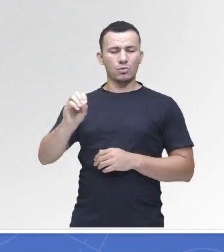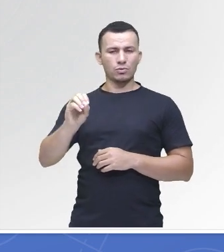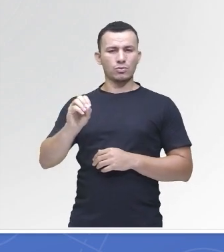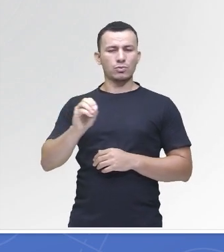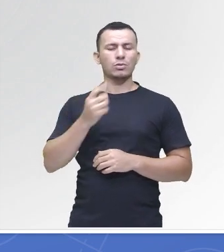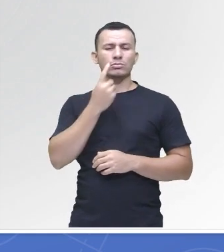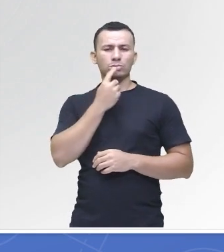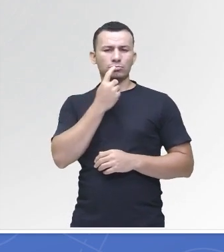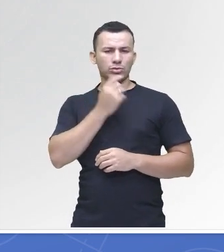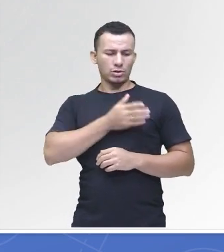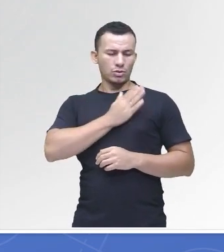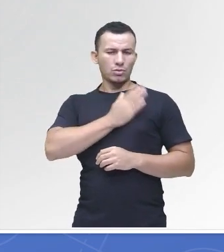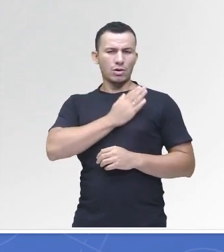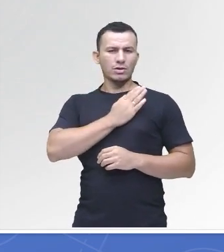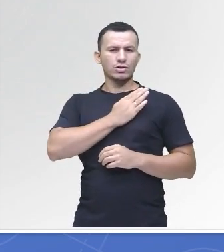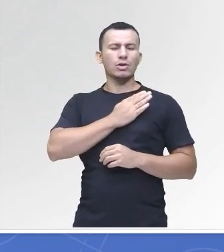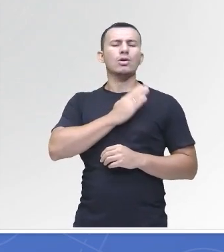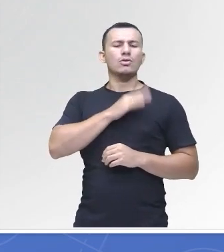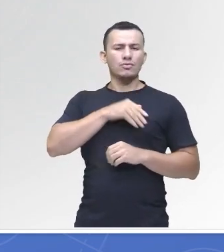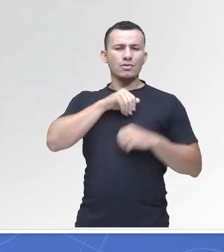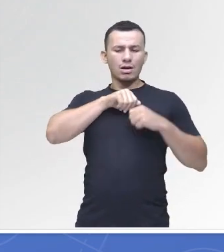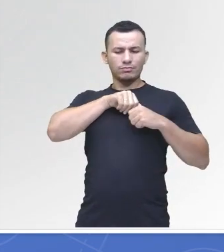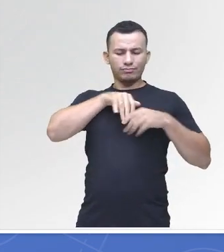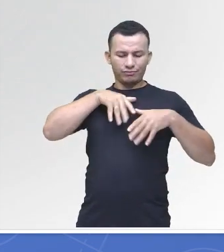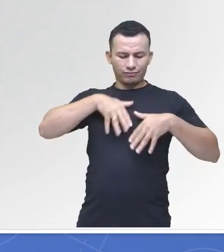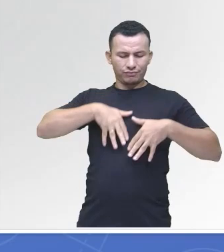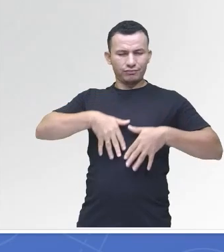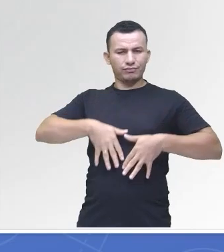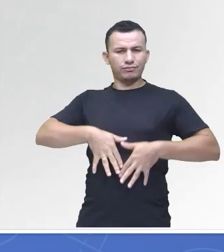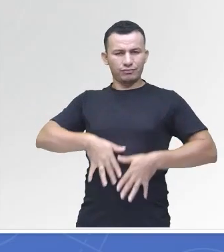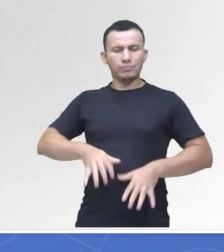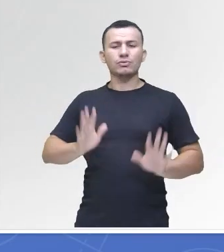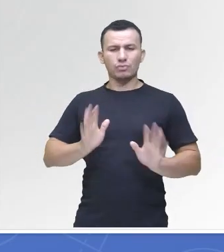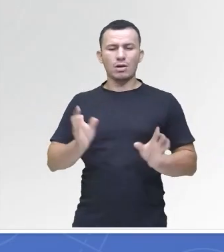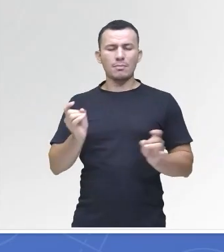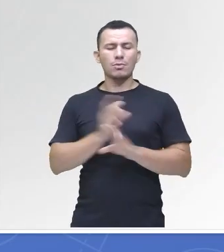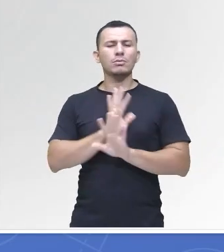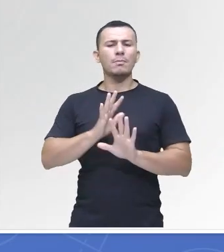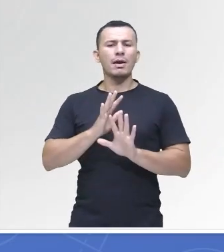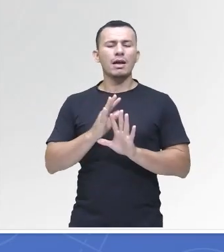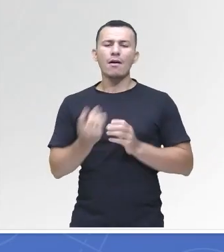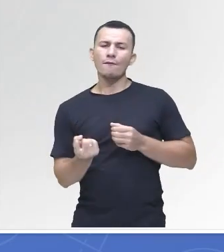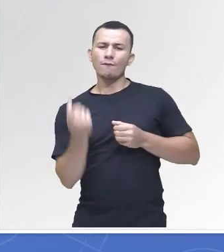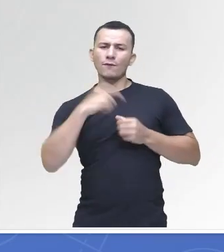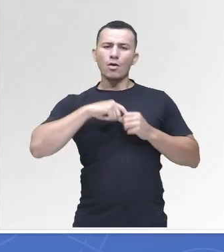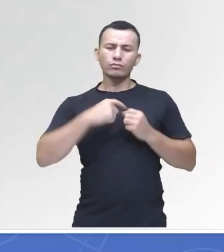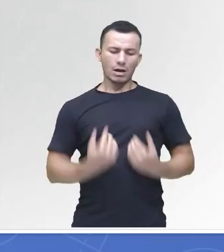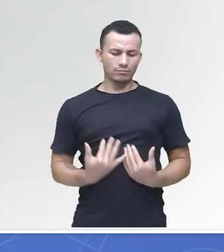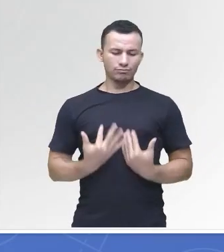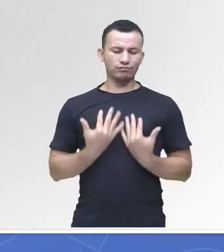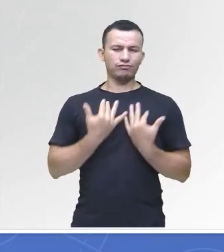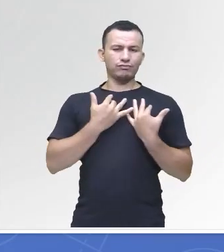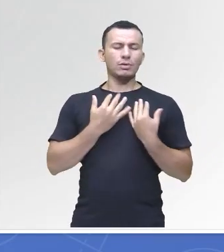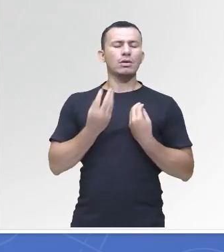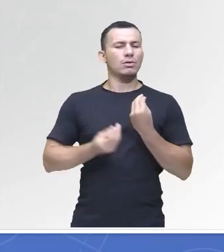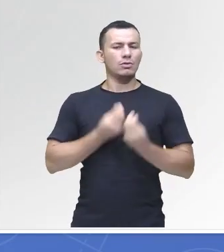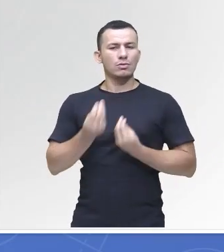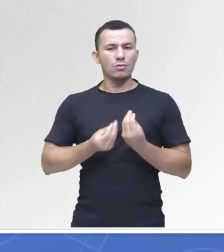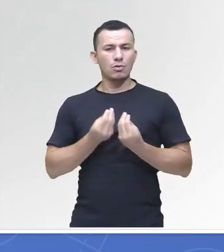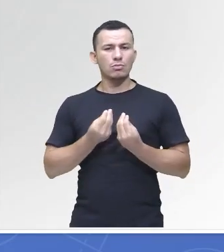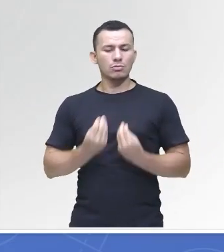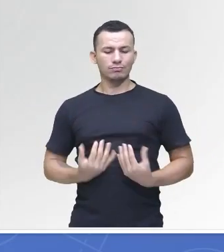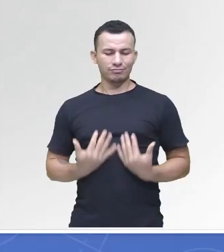o sangue foi bombeado ali, né, pelo coração, foi para todo o nosso corpo. E como é que ele retorna? Né? Então, a gente vai observar a importância desse